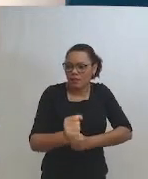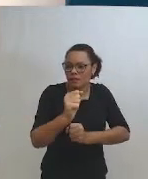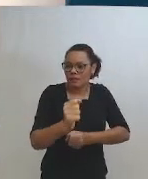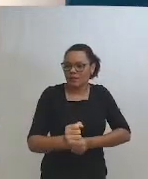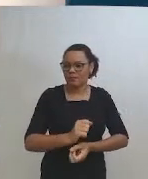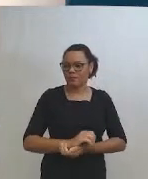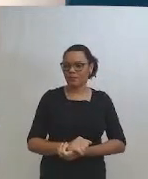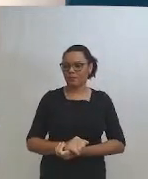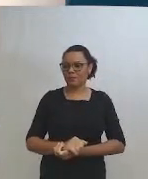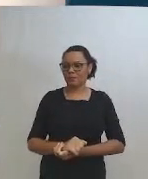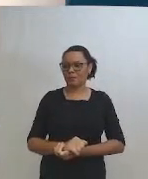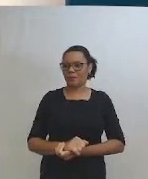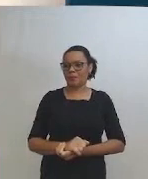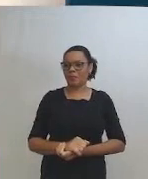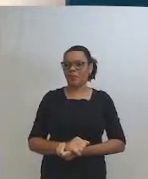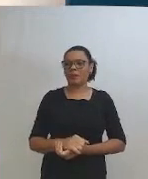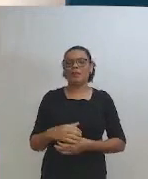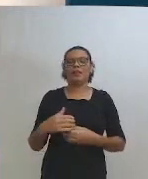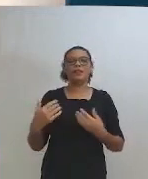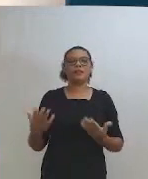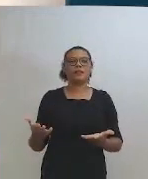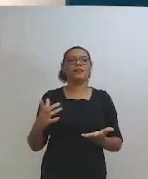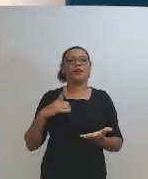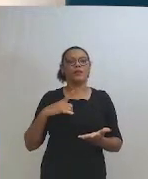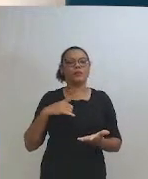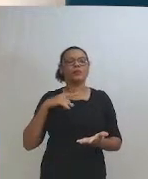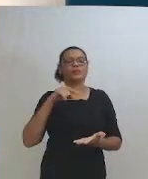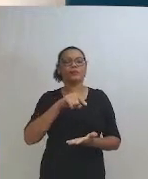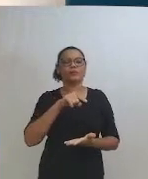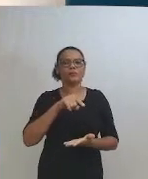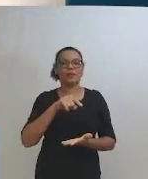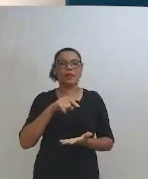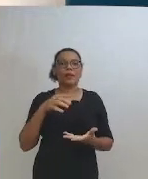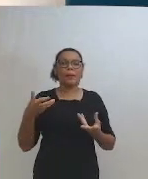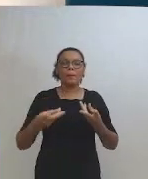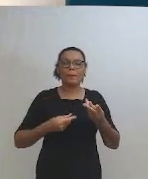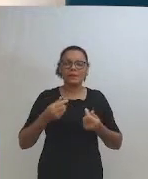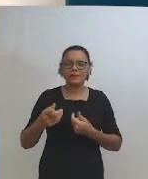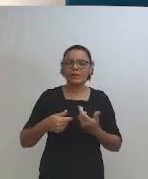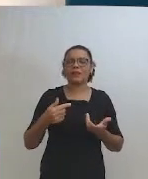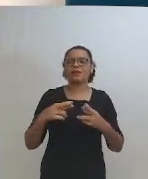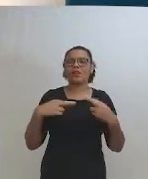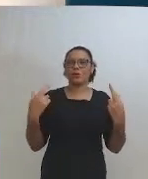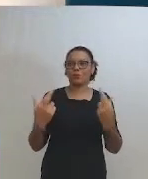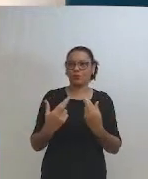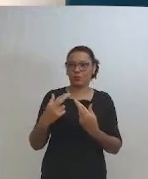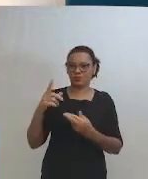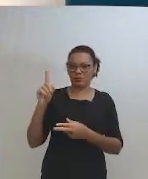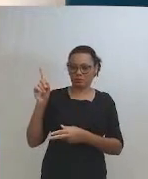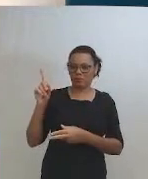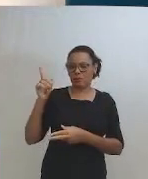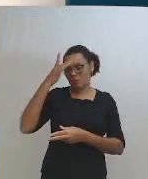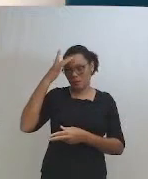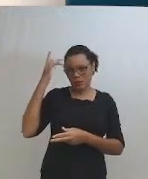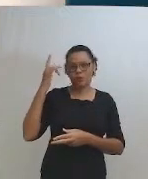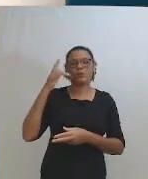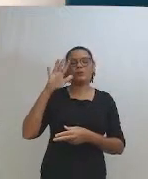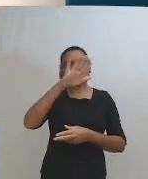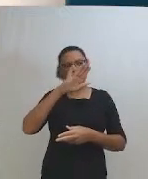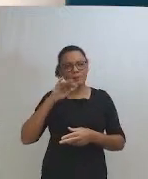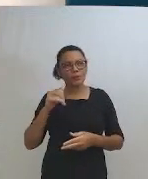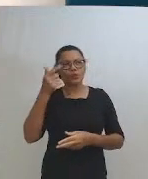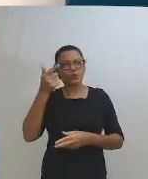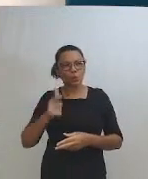Então, considerar em abstrato, como fez a sessão de direito penal, que o recorrente irá voltar a delinquir,